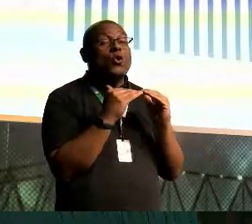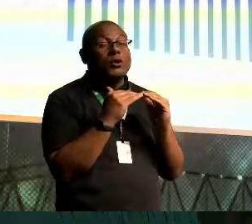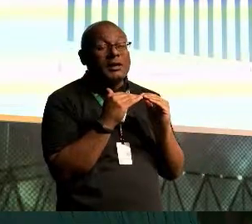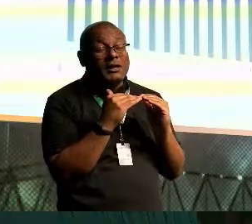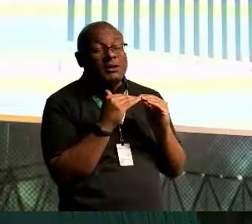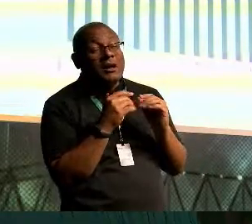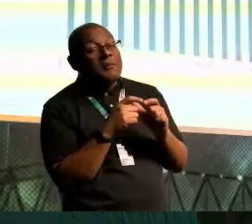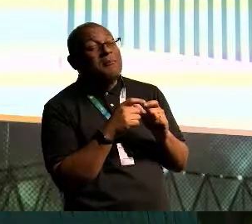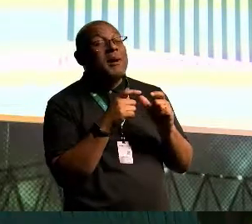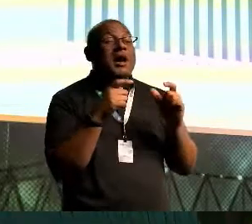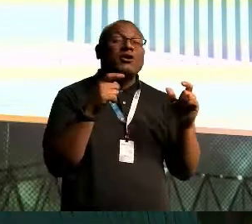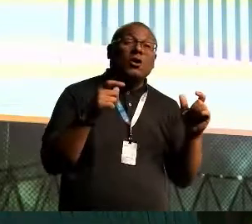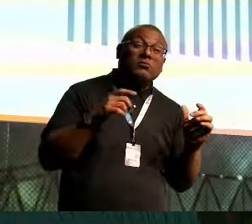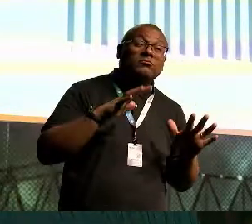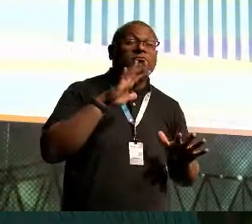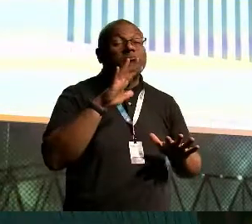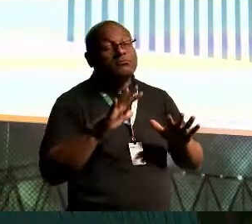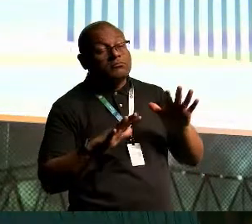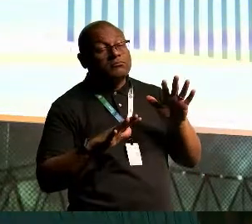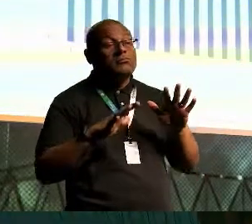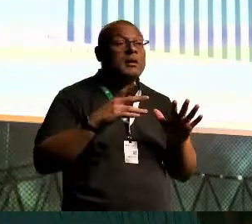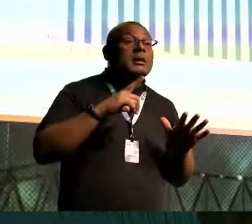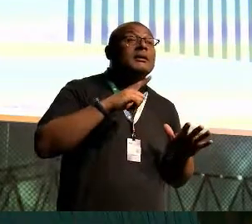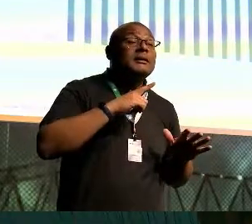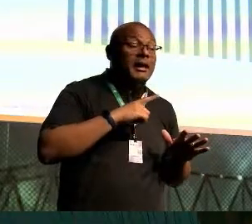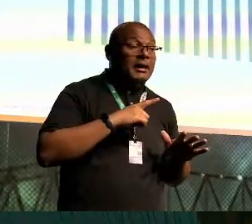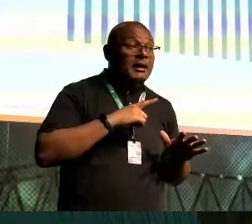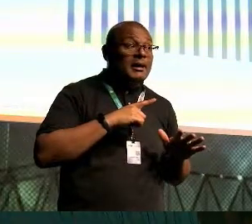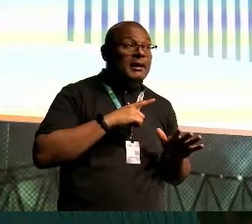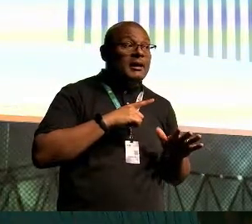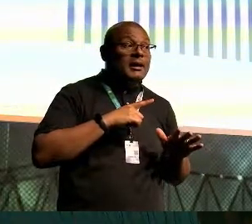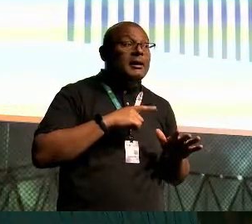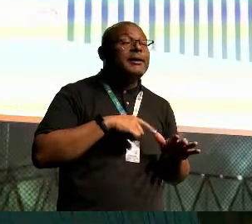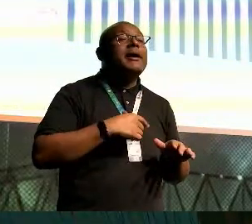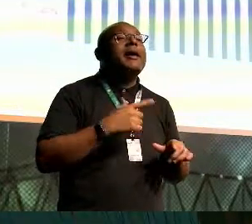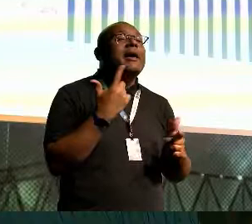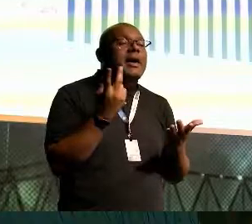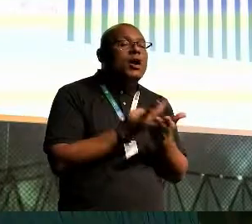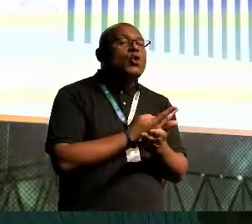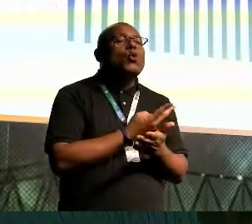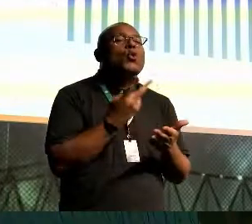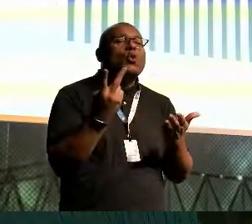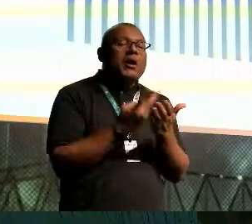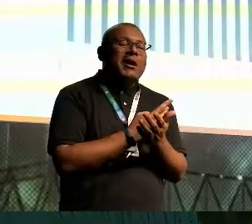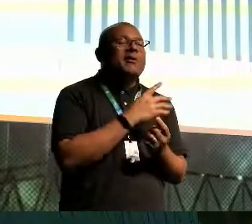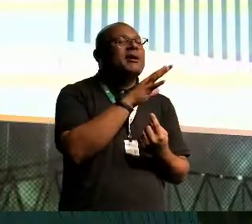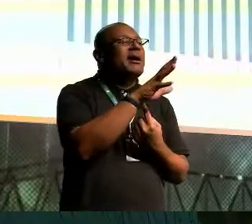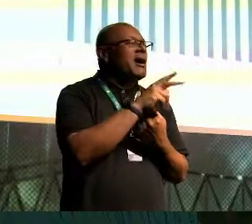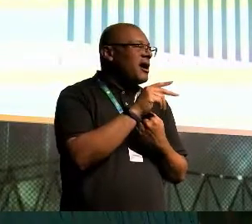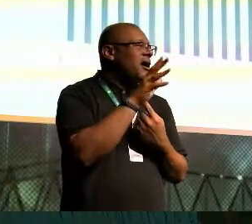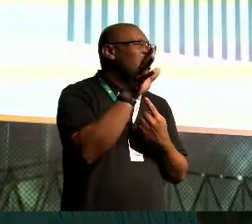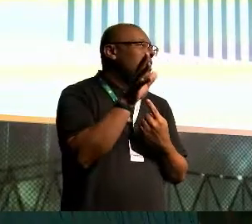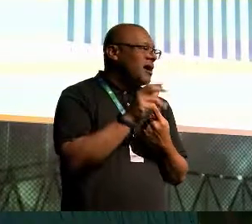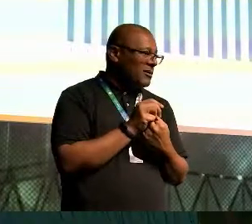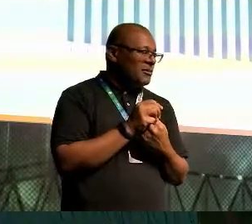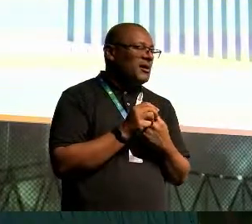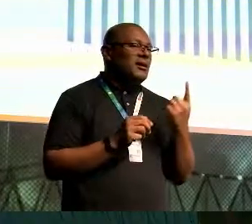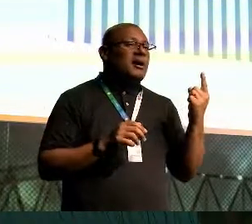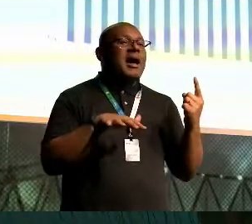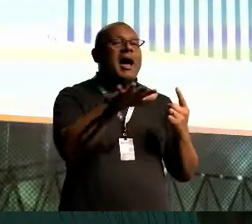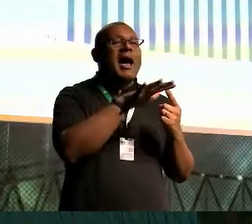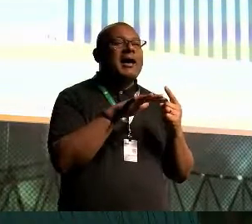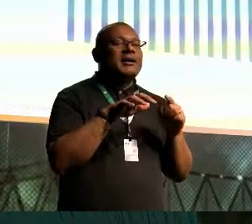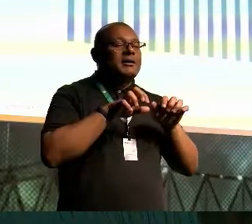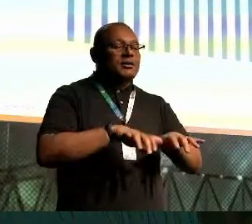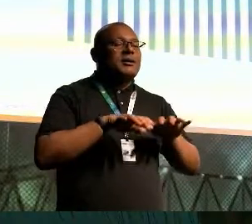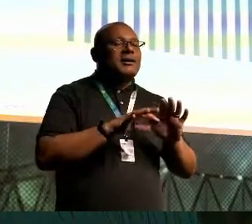pouco maior, mas, mesmo assim, o que eu quero trazer aqui é que a gente tem, sim, uma taxa de insucesso nas APIs, né? Então, aí aqui é bem para o pessoal de dev,